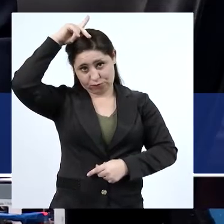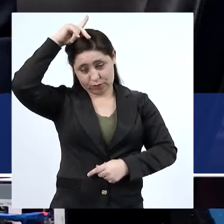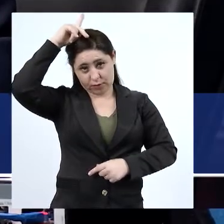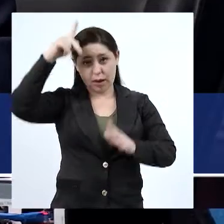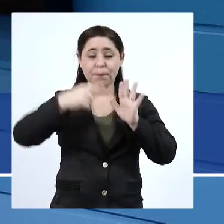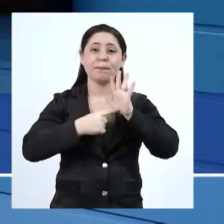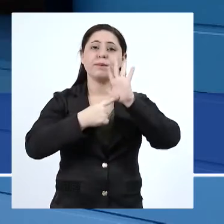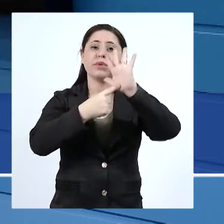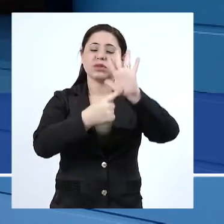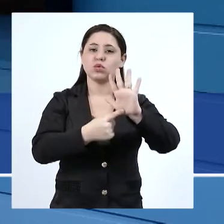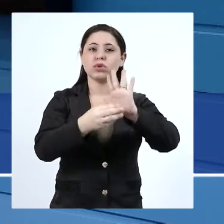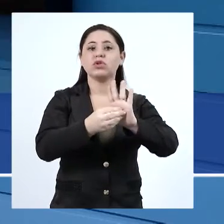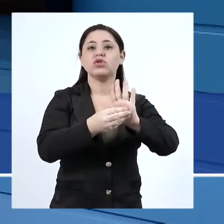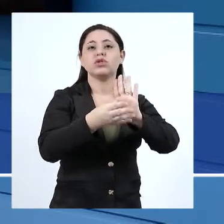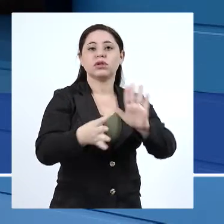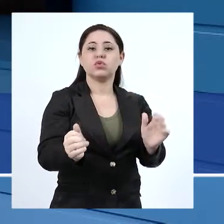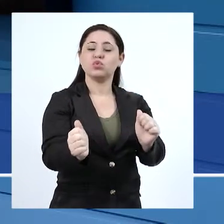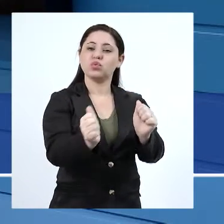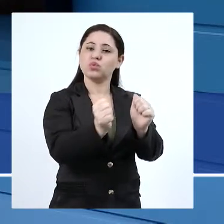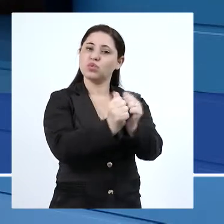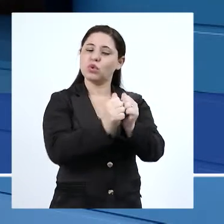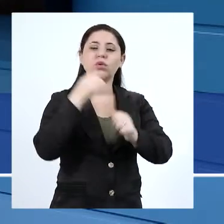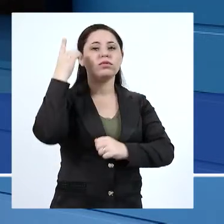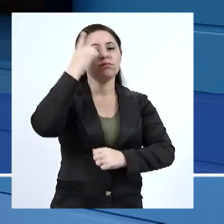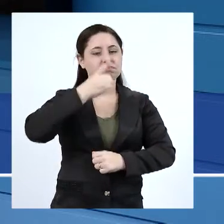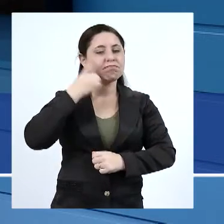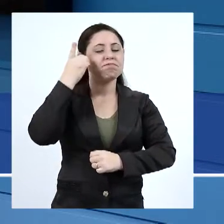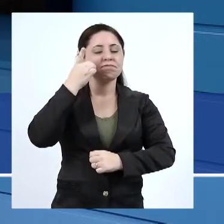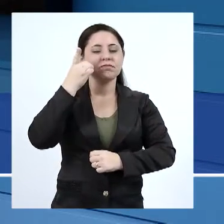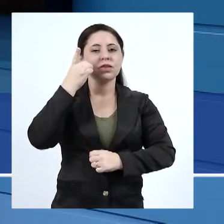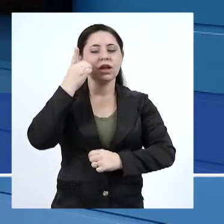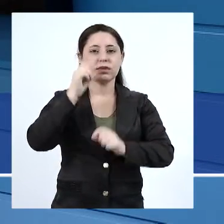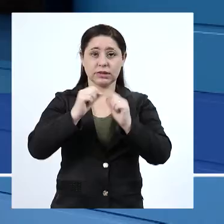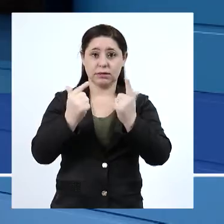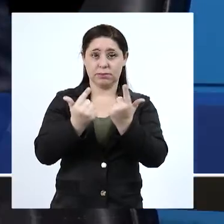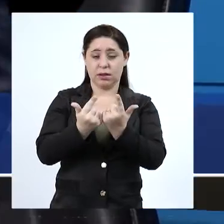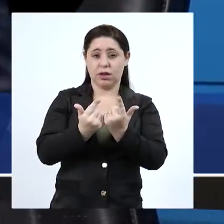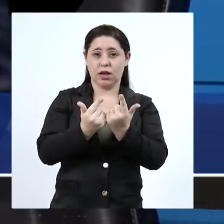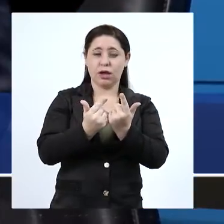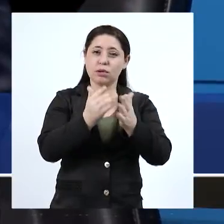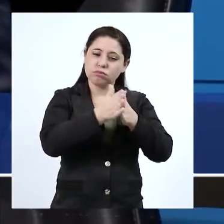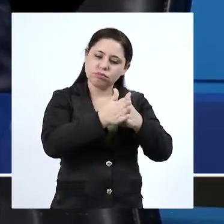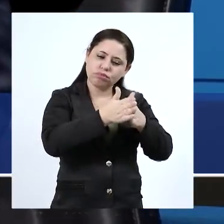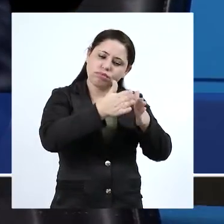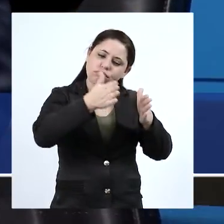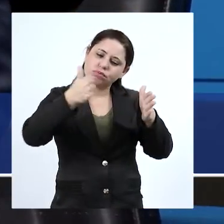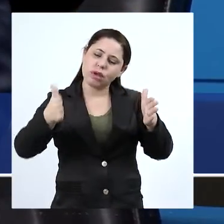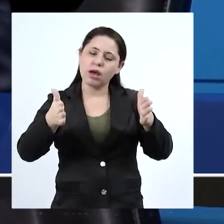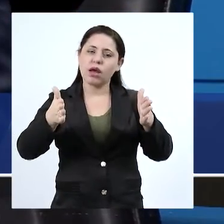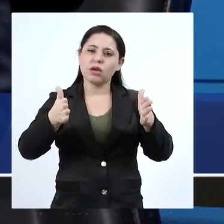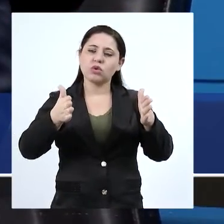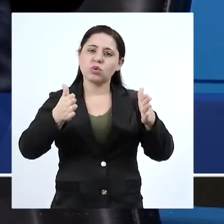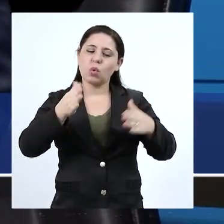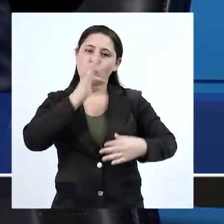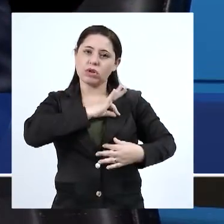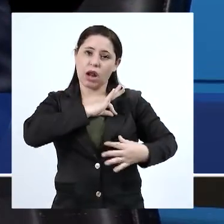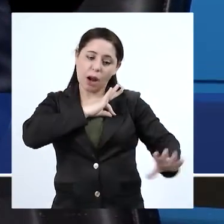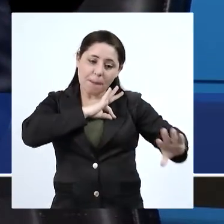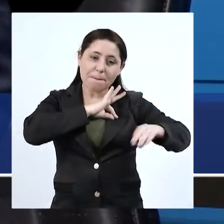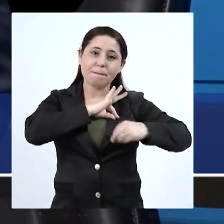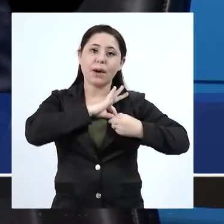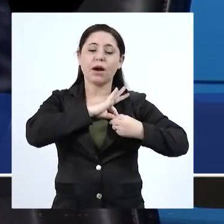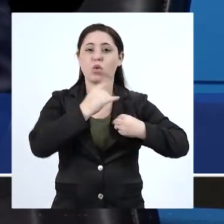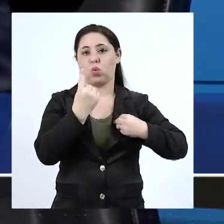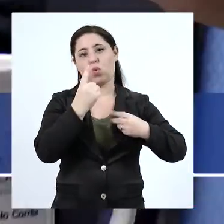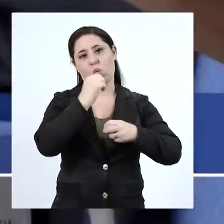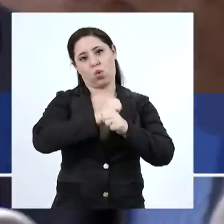Paulo Correa, apresentou indicação juntamente com os demais parlamentares para a prorrogação do abono salarial por